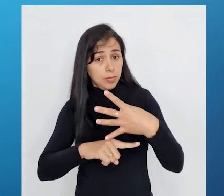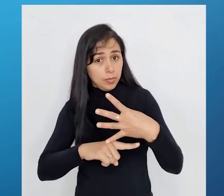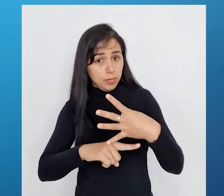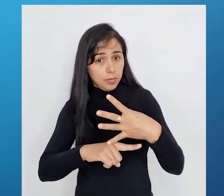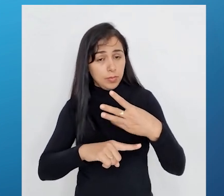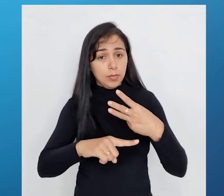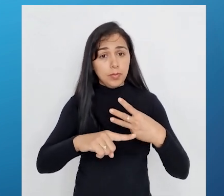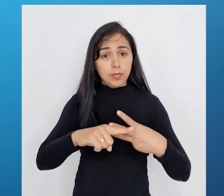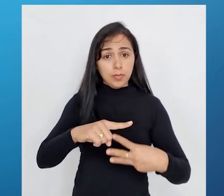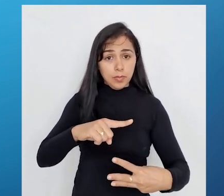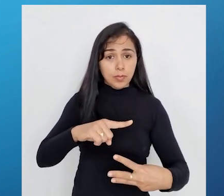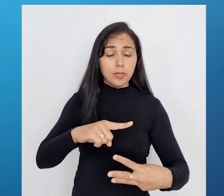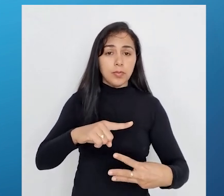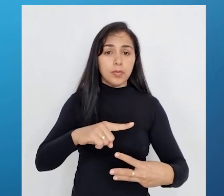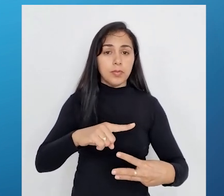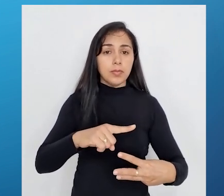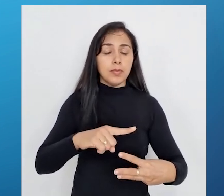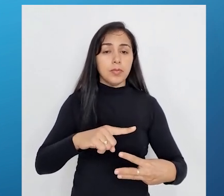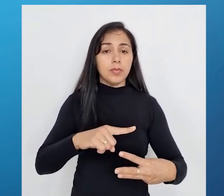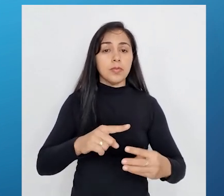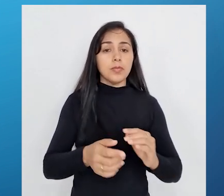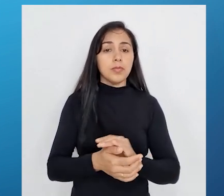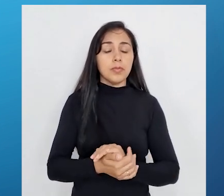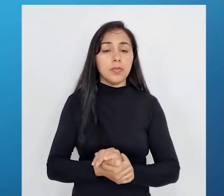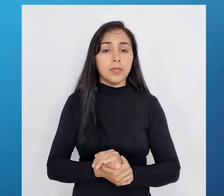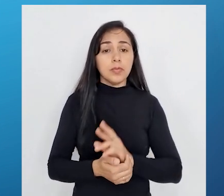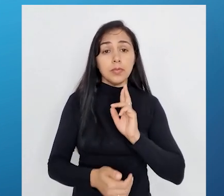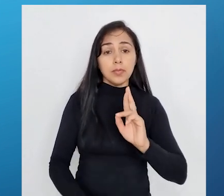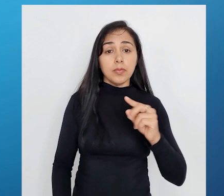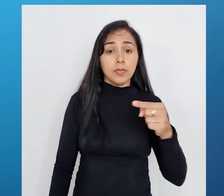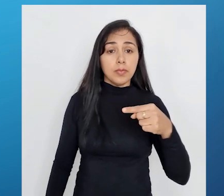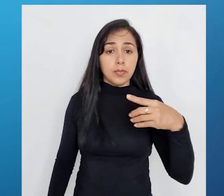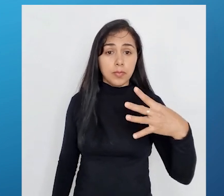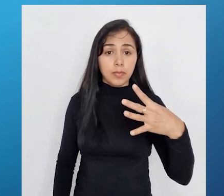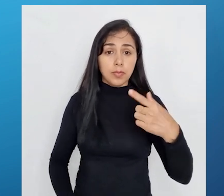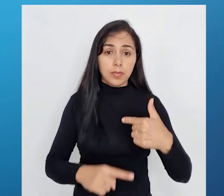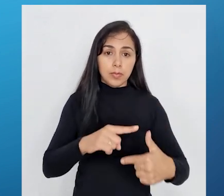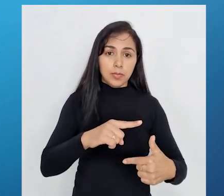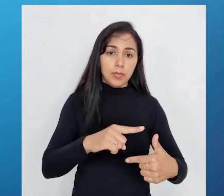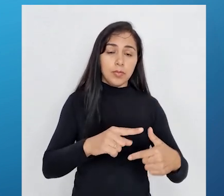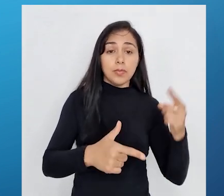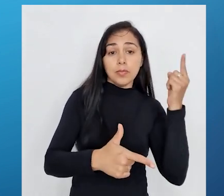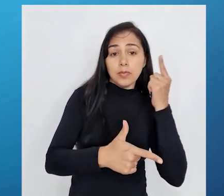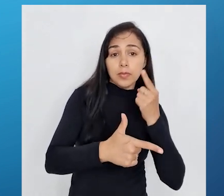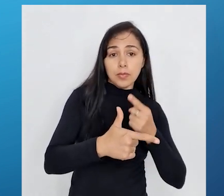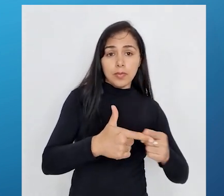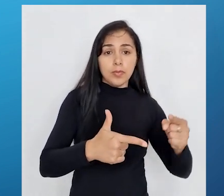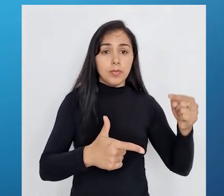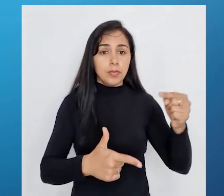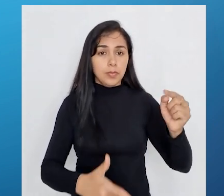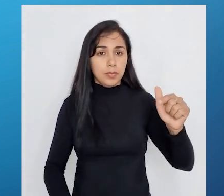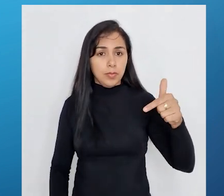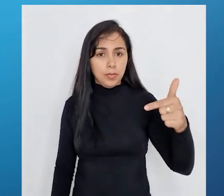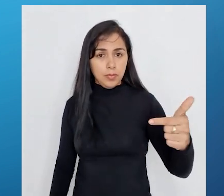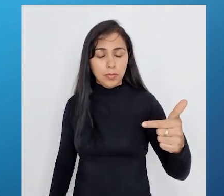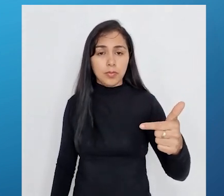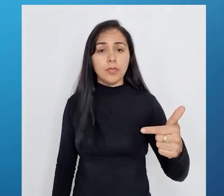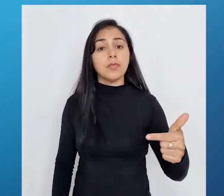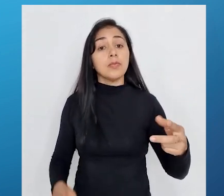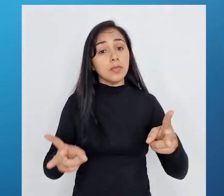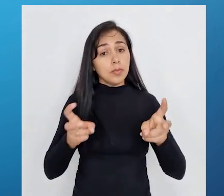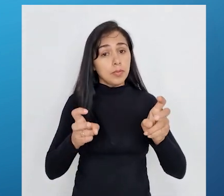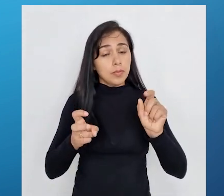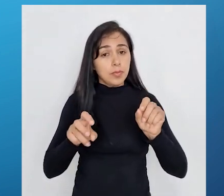sobre 2, olha o que é que acontece. Nós ficamos com menos 4 sobre 2, que é igual a menos 2. Então, olha, observa que nesse sistema